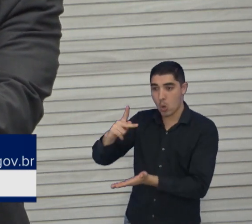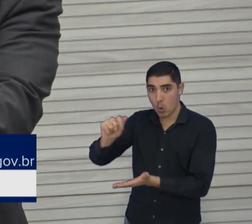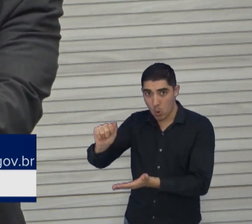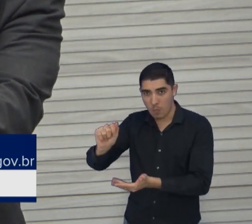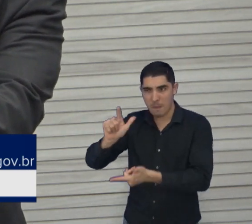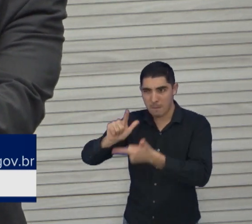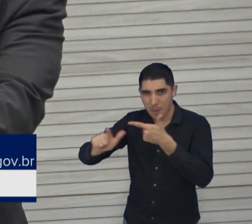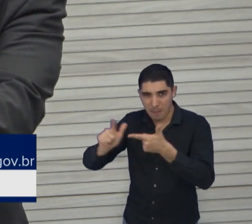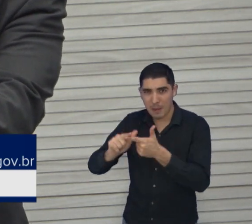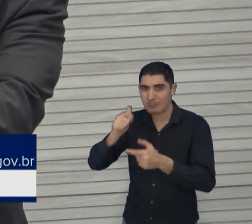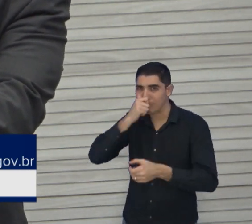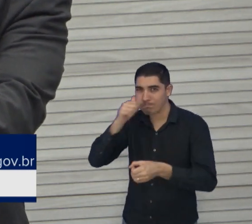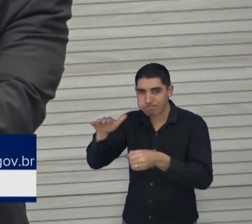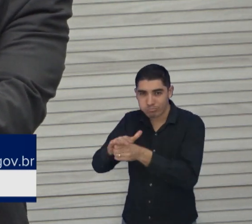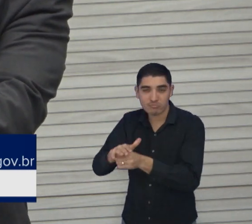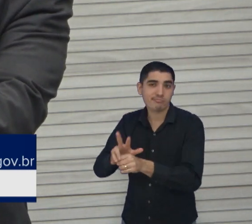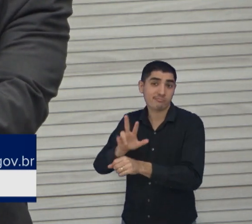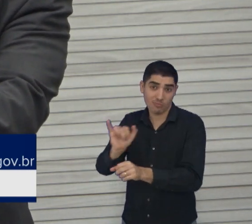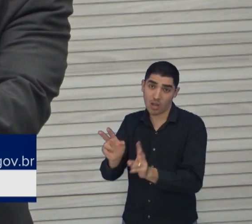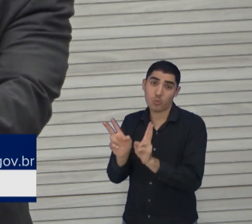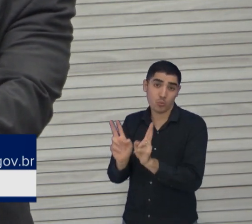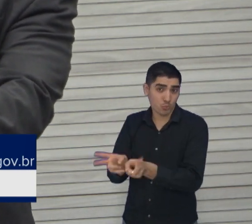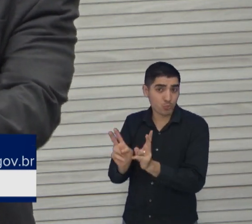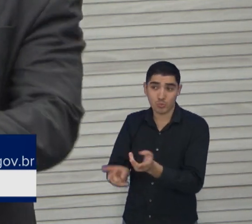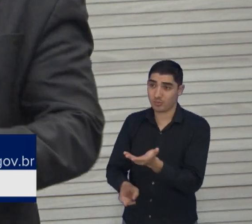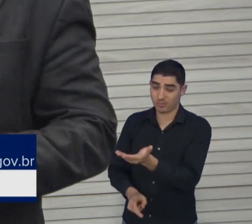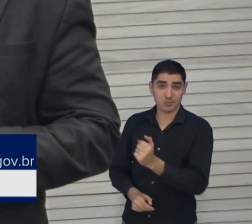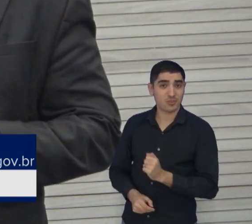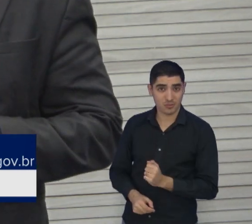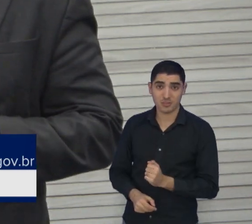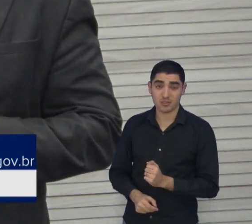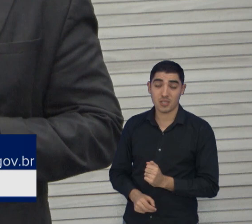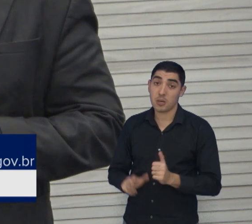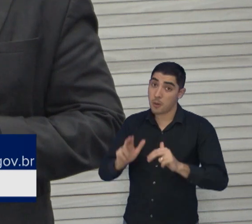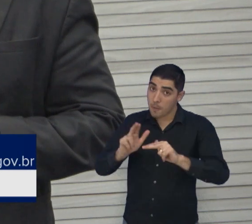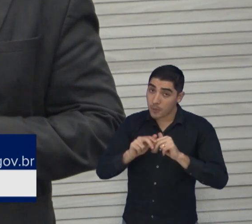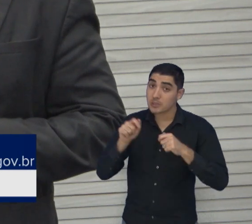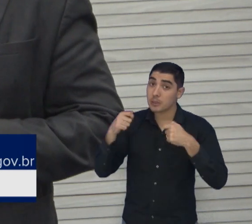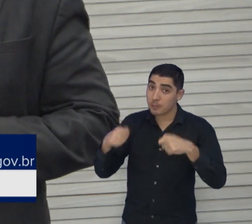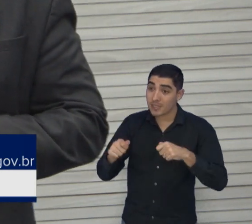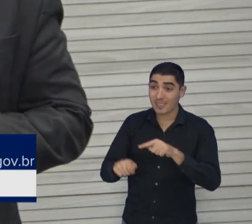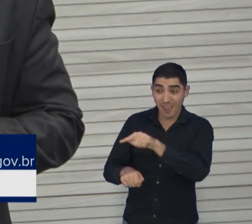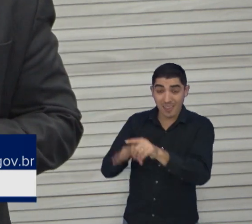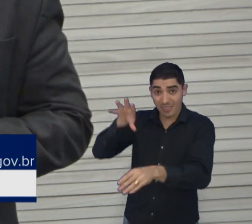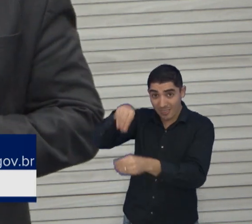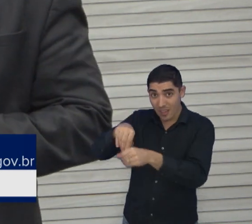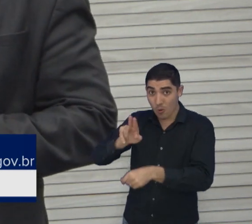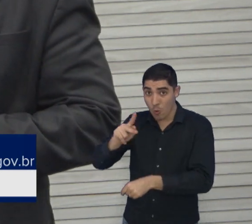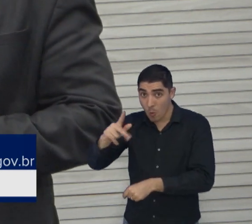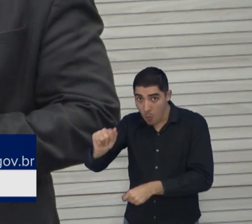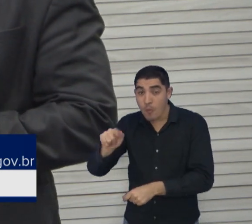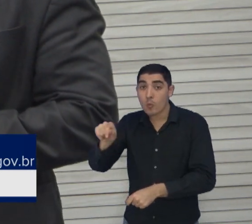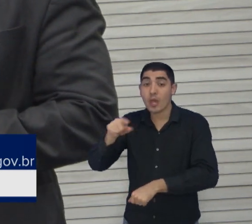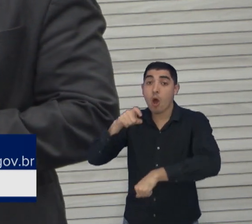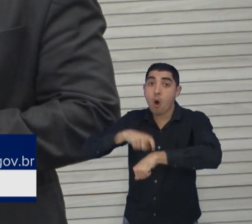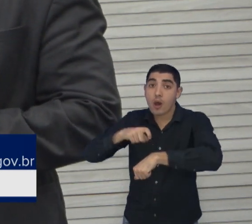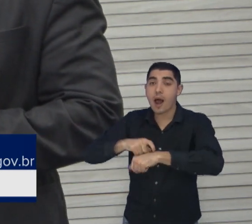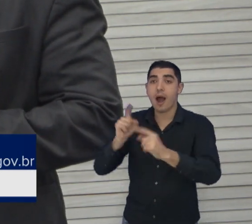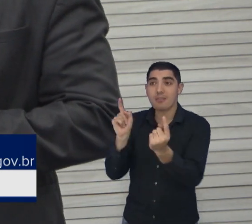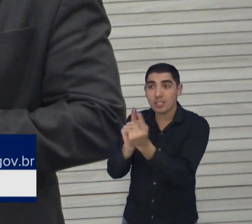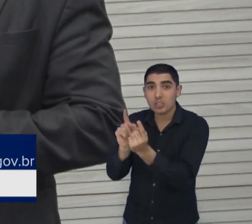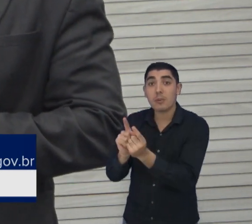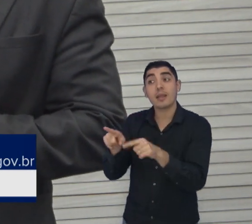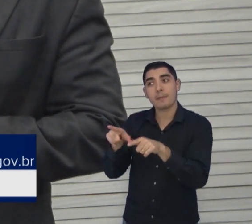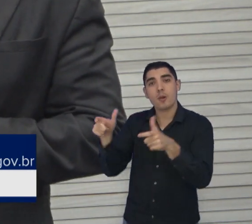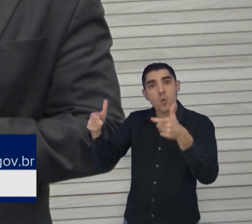permanecer, uma vez que não se ampliar os atendimentos também nas UPAs. Para finalizar, senhor